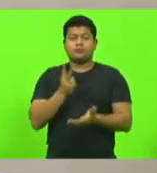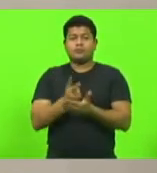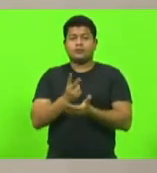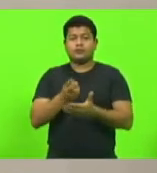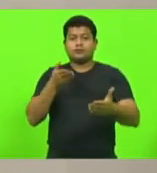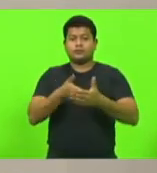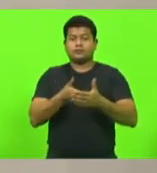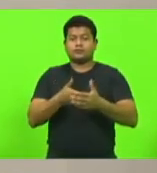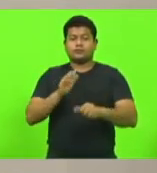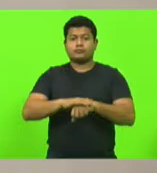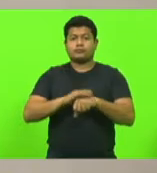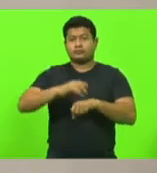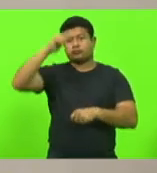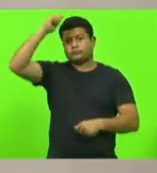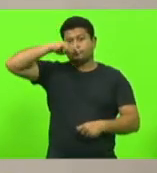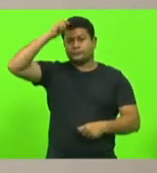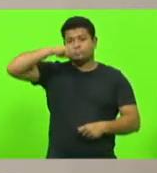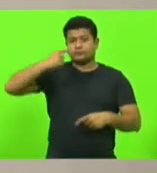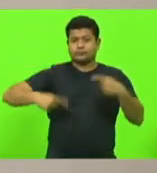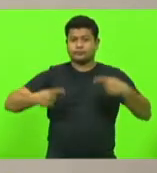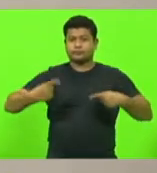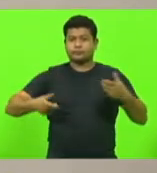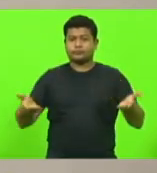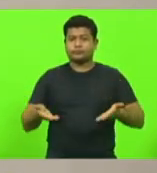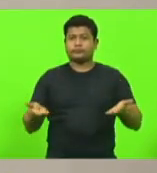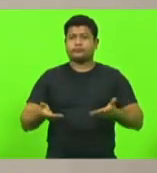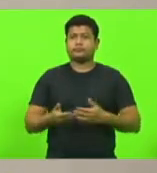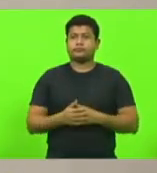Maurício Skudilark. Em discussão.